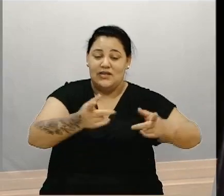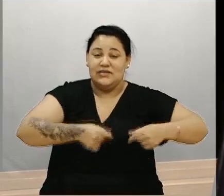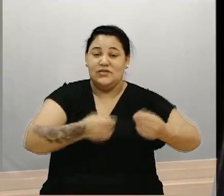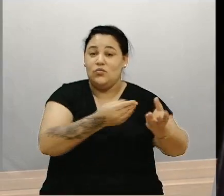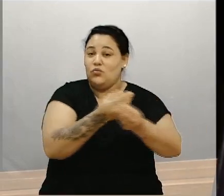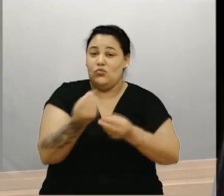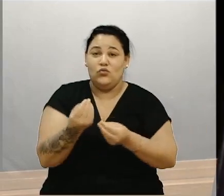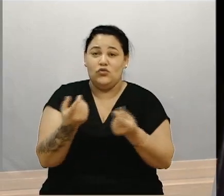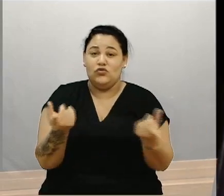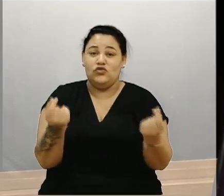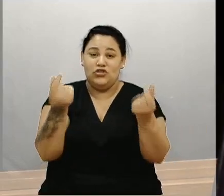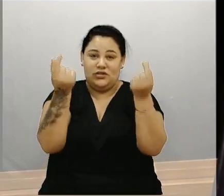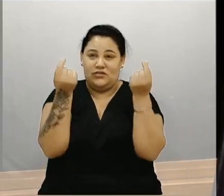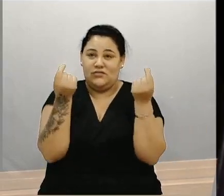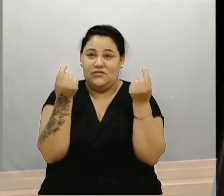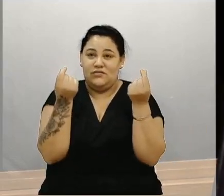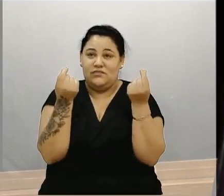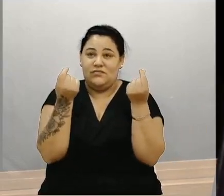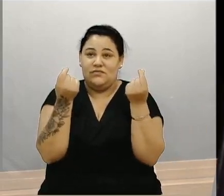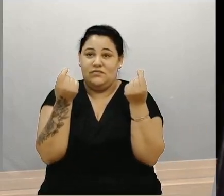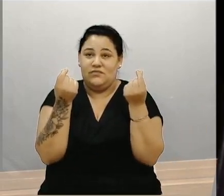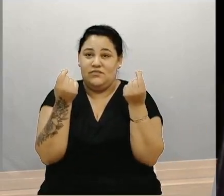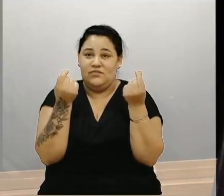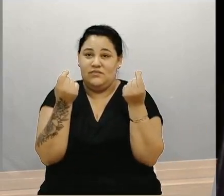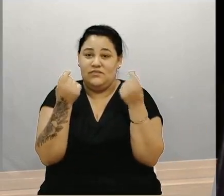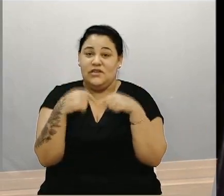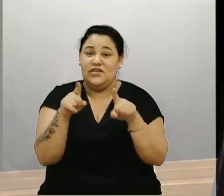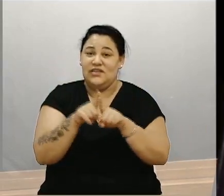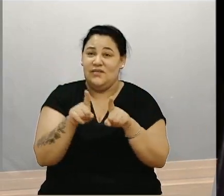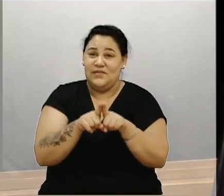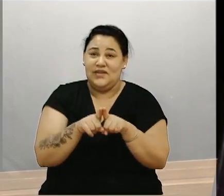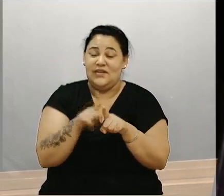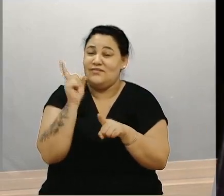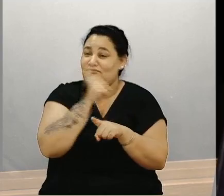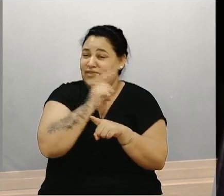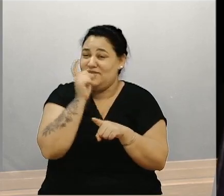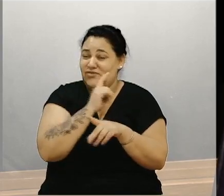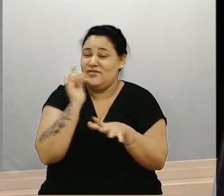para impulsionar e inclusive fake news nas